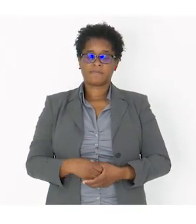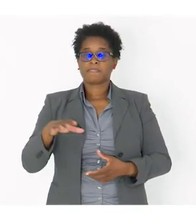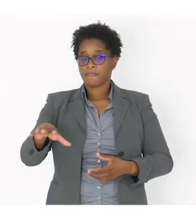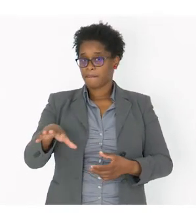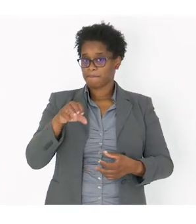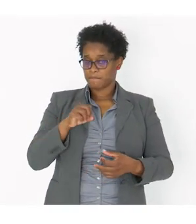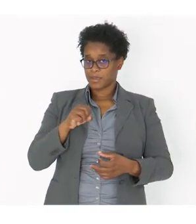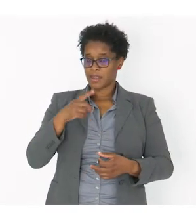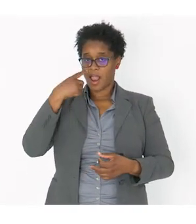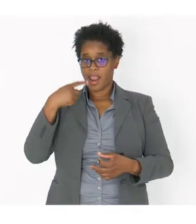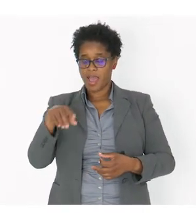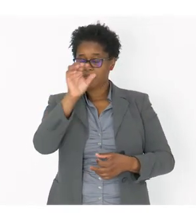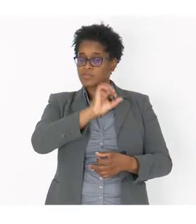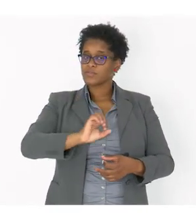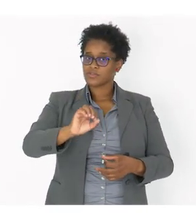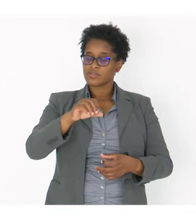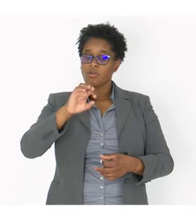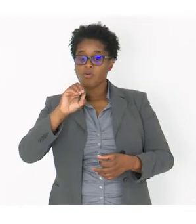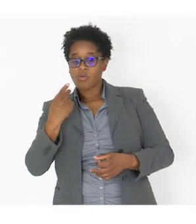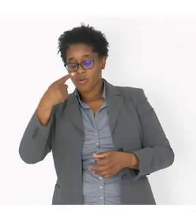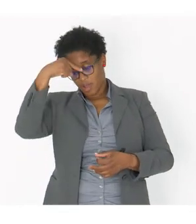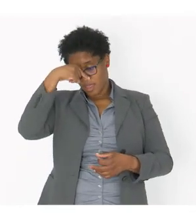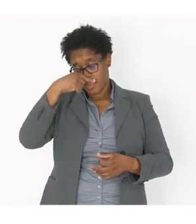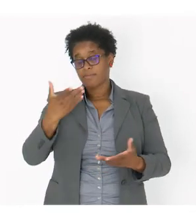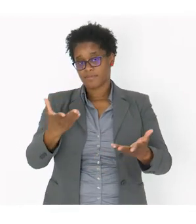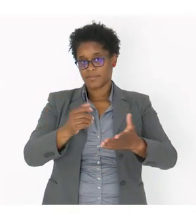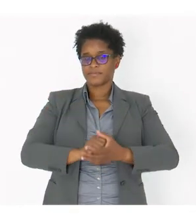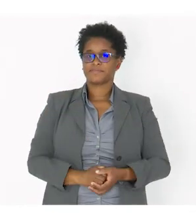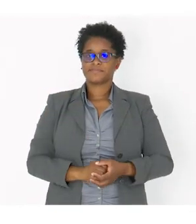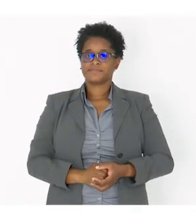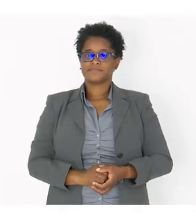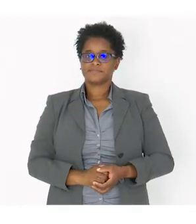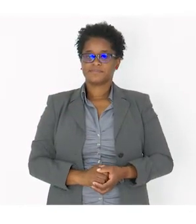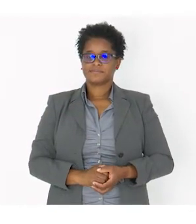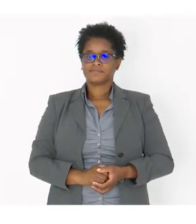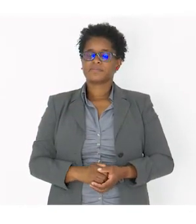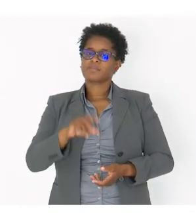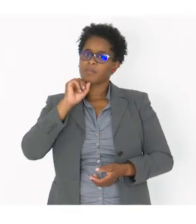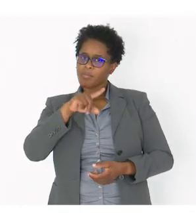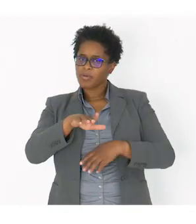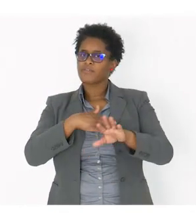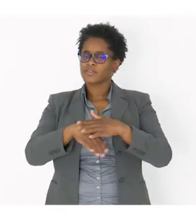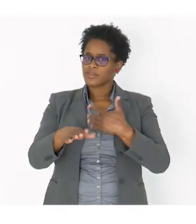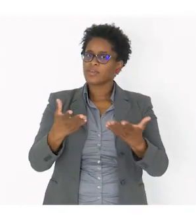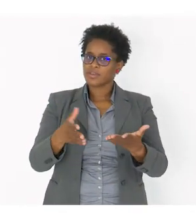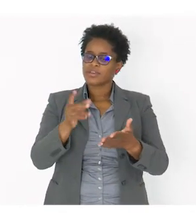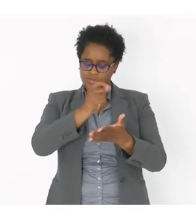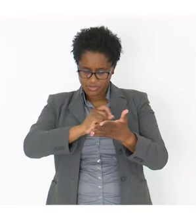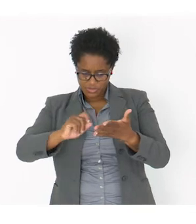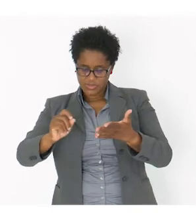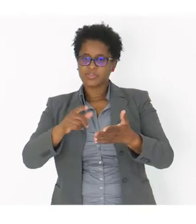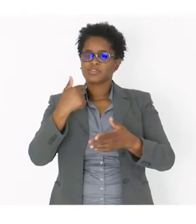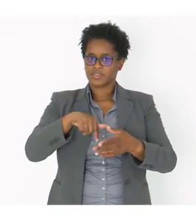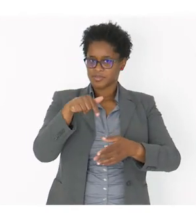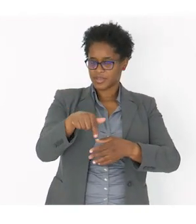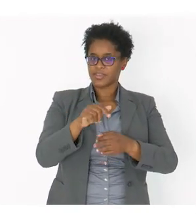peguem no vosso lápis ou caneta, não é? Vosso caderno e para poderem fazer as anotações,